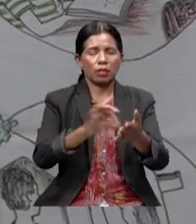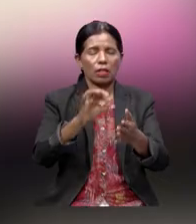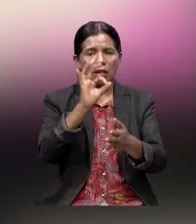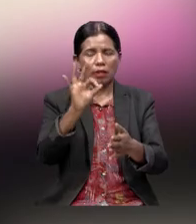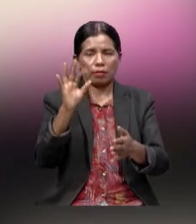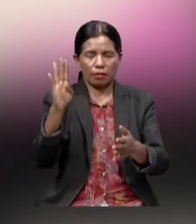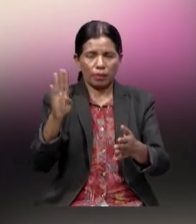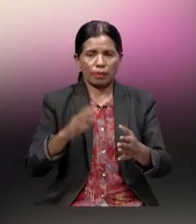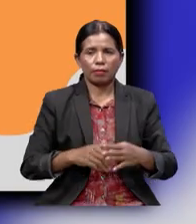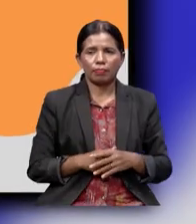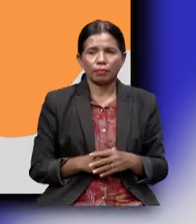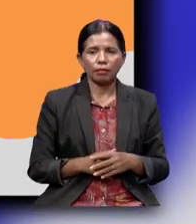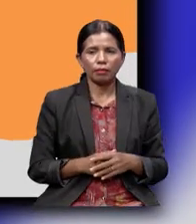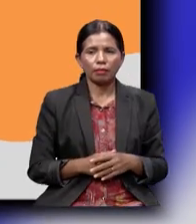social.